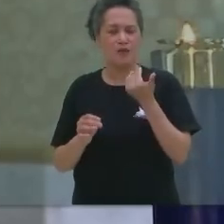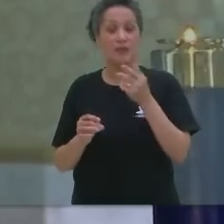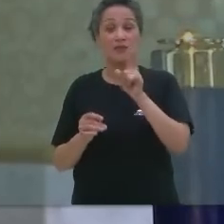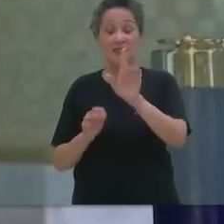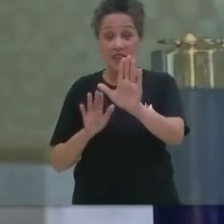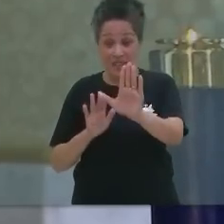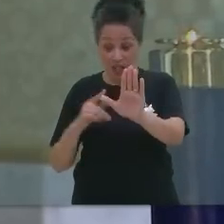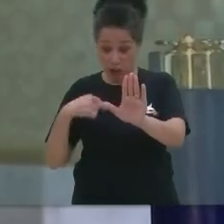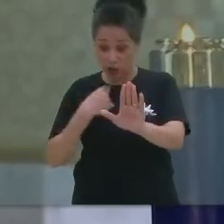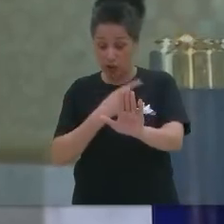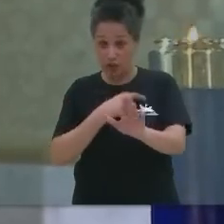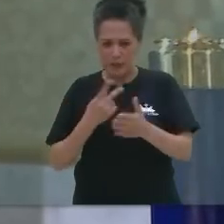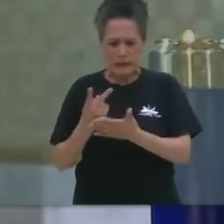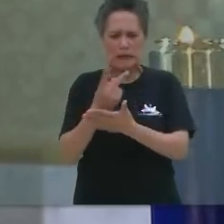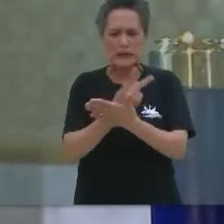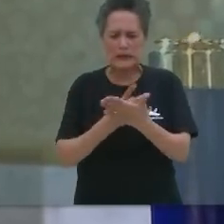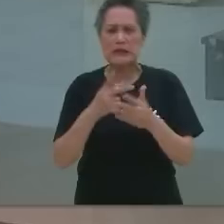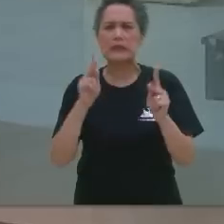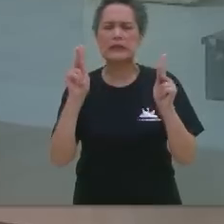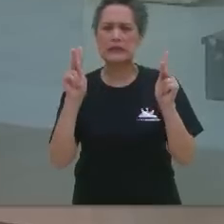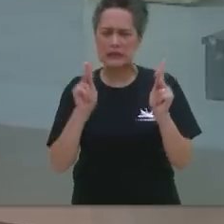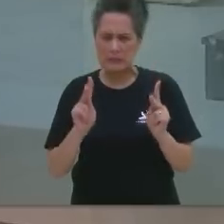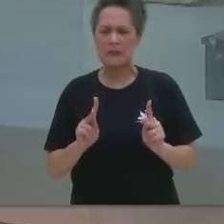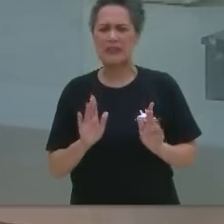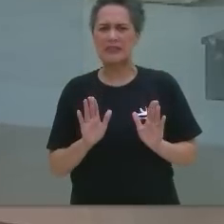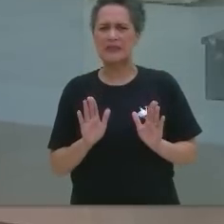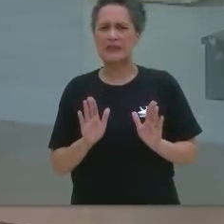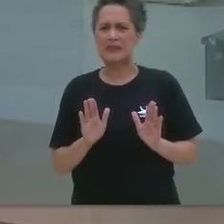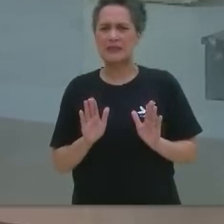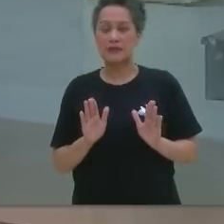você temos de trocar a nossa